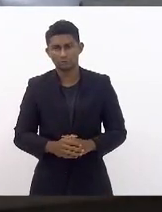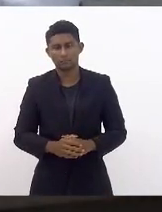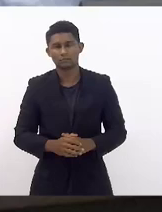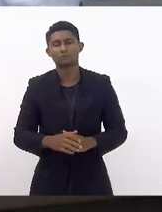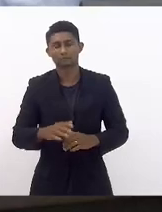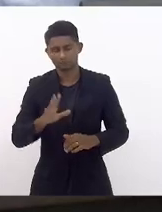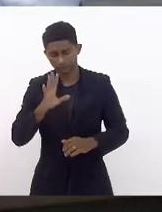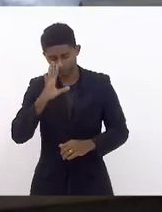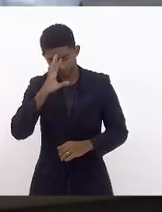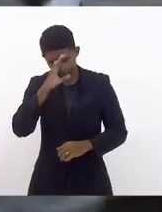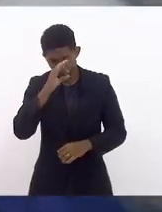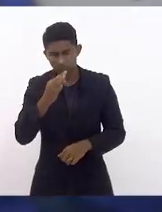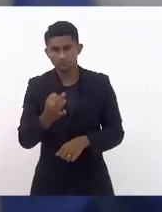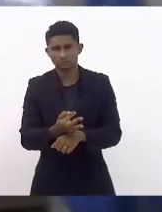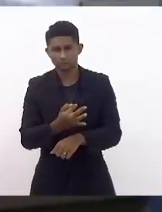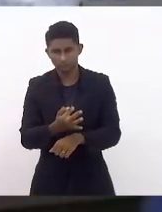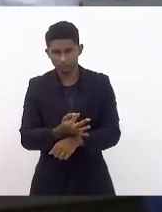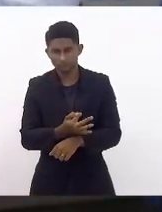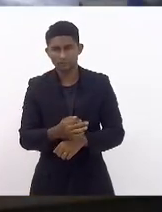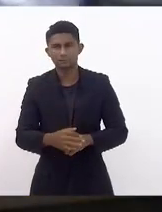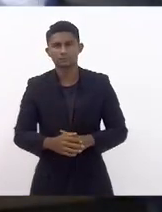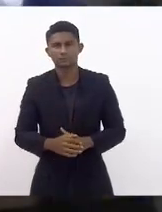fiel